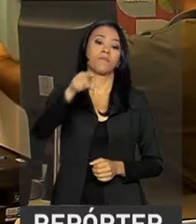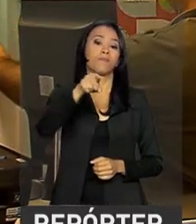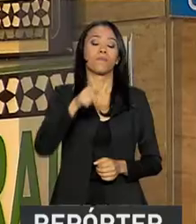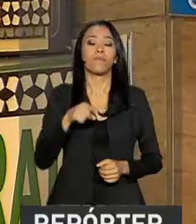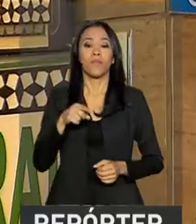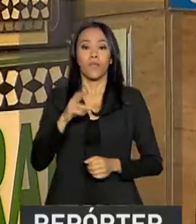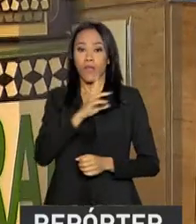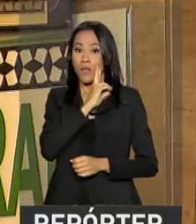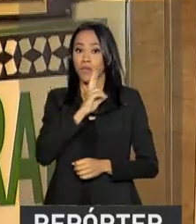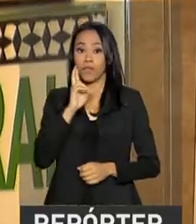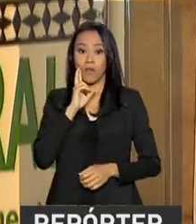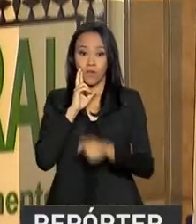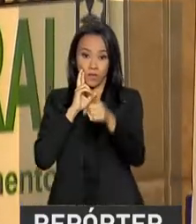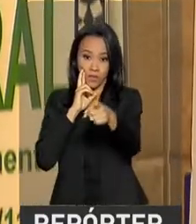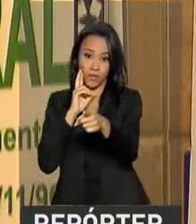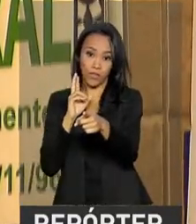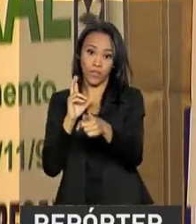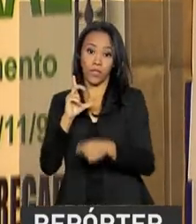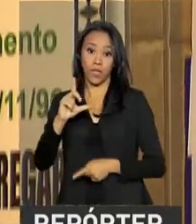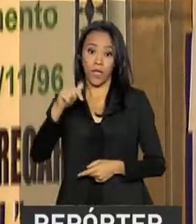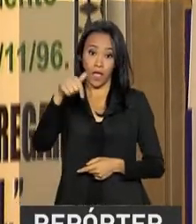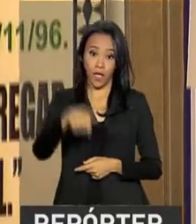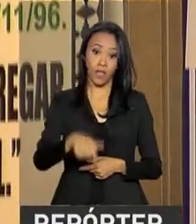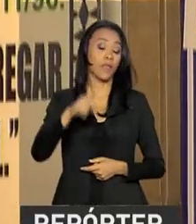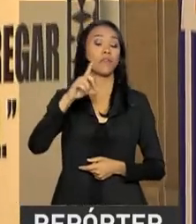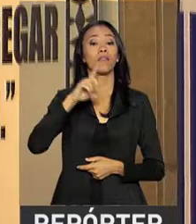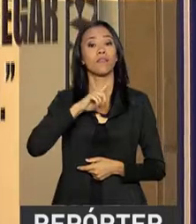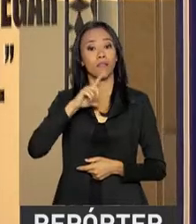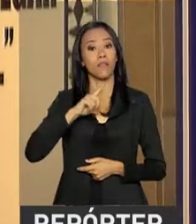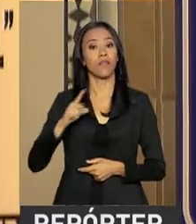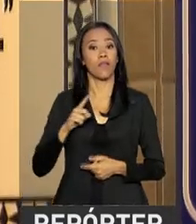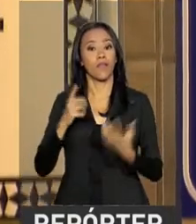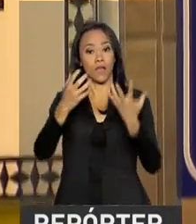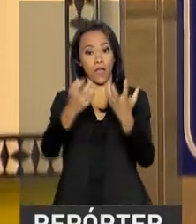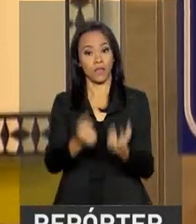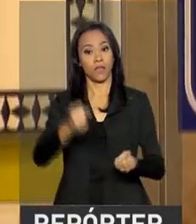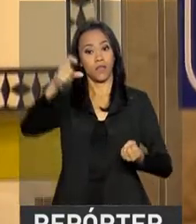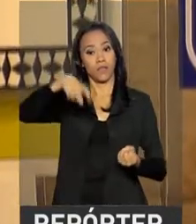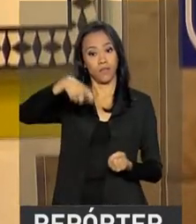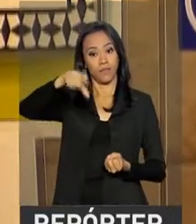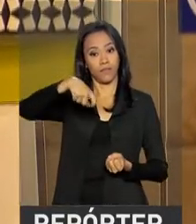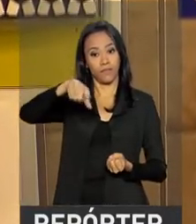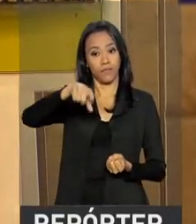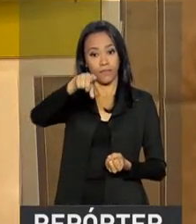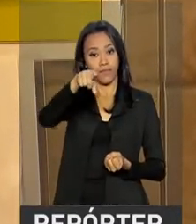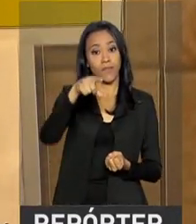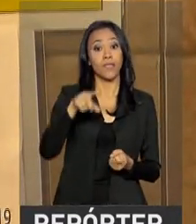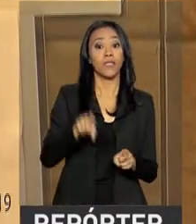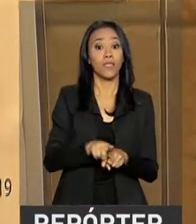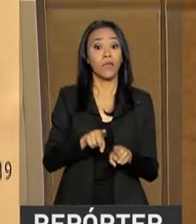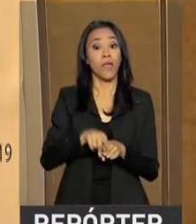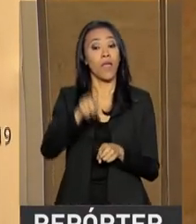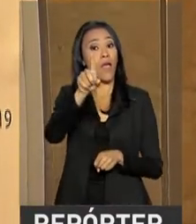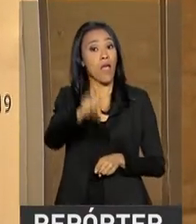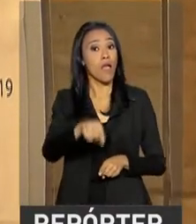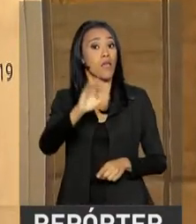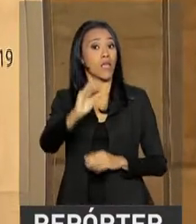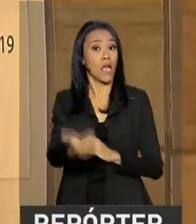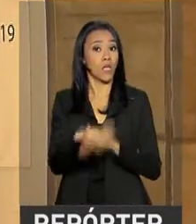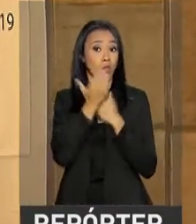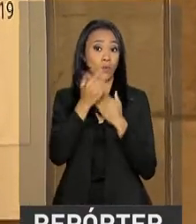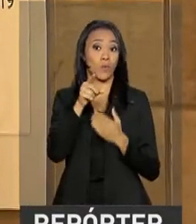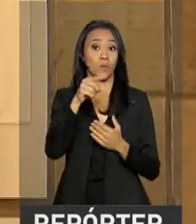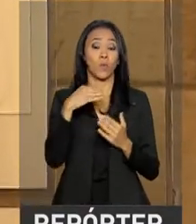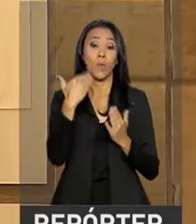restaurante a indicação aqui o vale refeição é aceito uma comodidade a mais o vale é um benefício que faz parte do